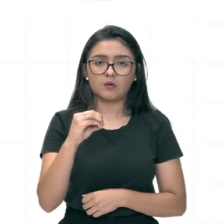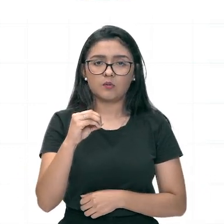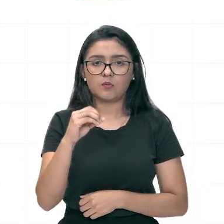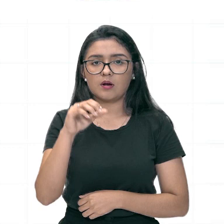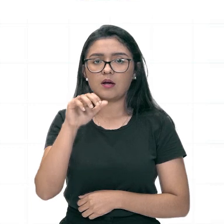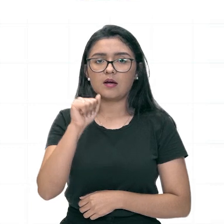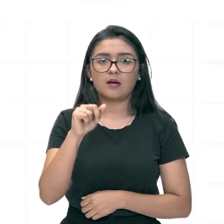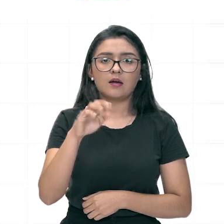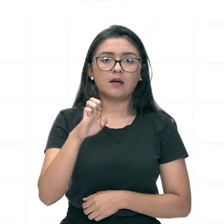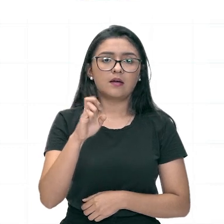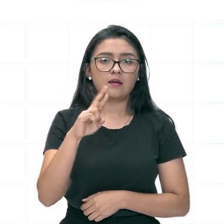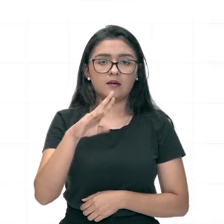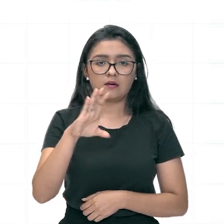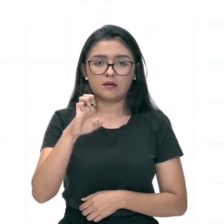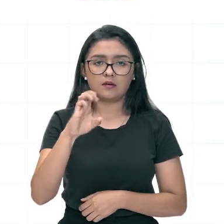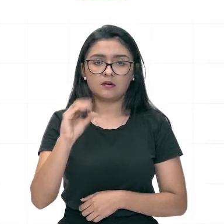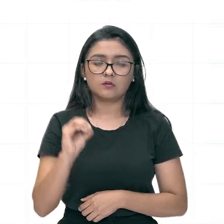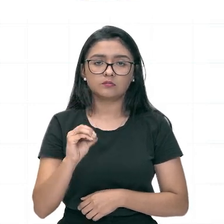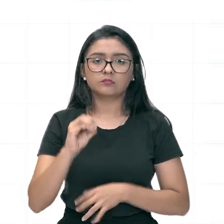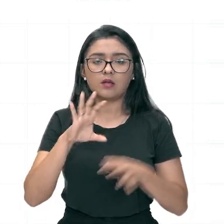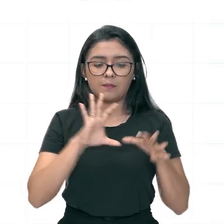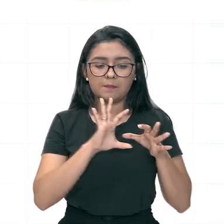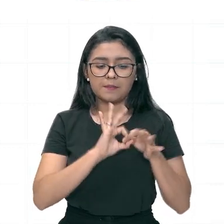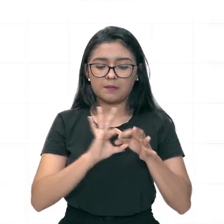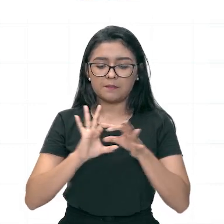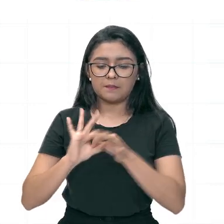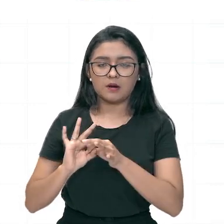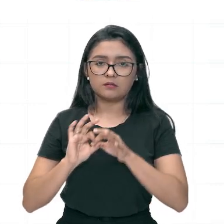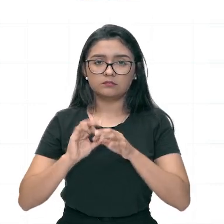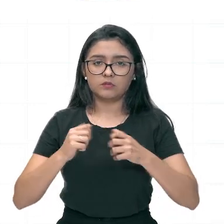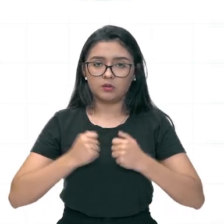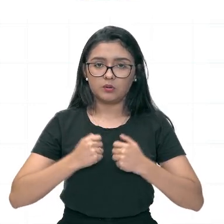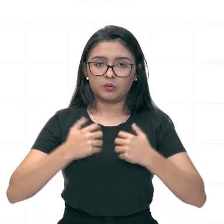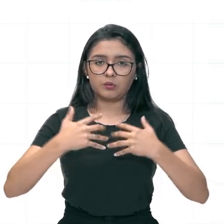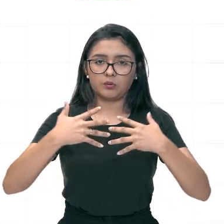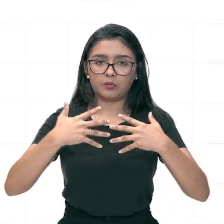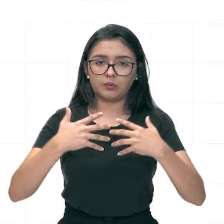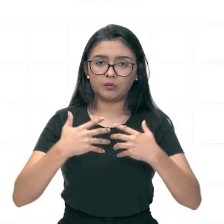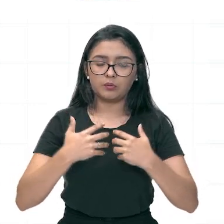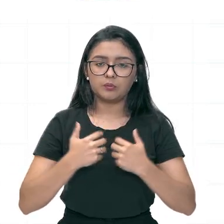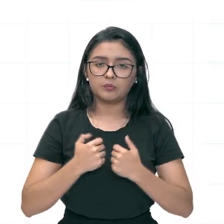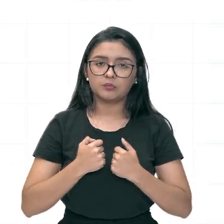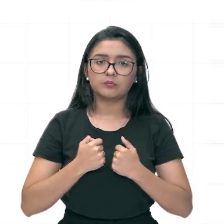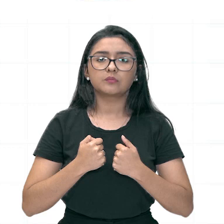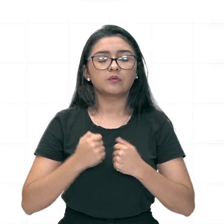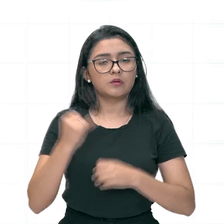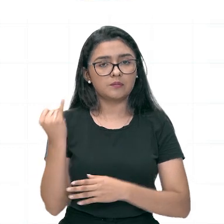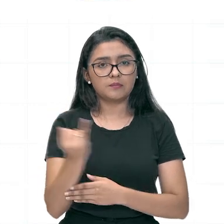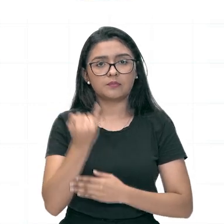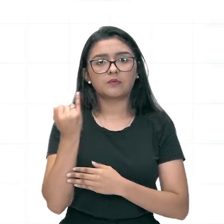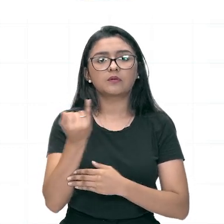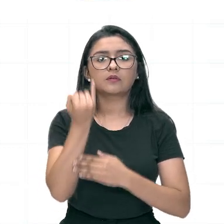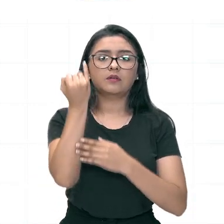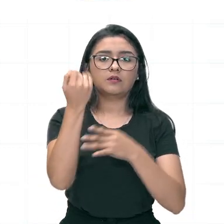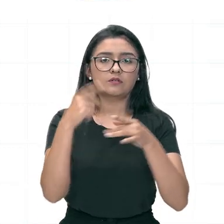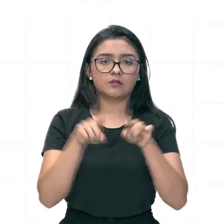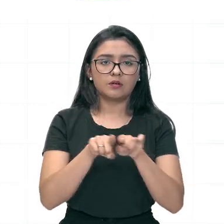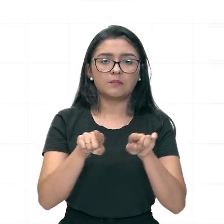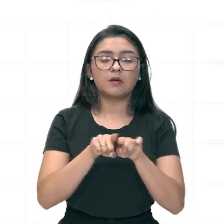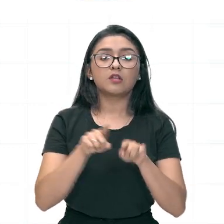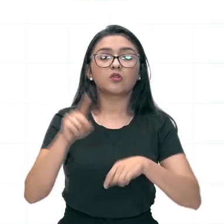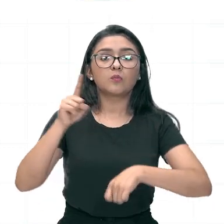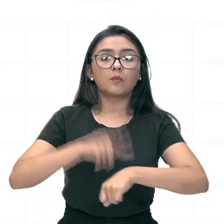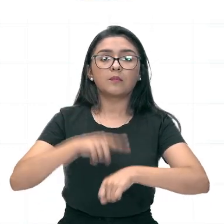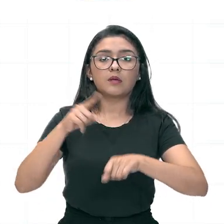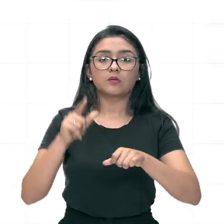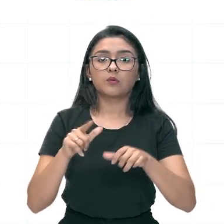conectados ao pulmão, os quais atuam amplificando o fluxo de ar, né? Então, elas vão ser importantes também no momento